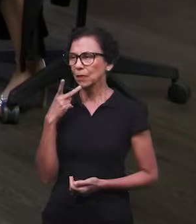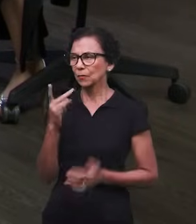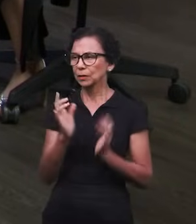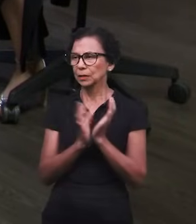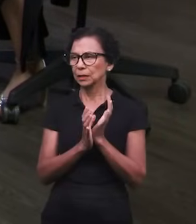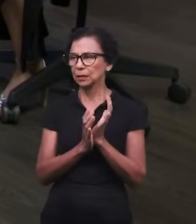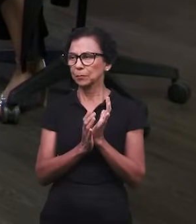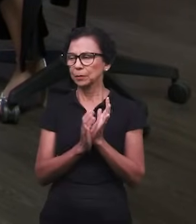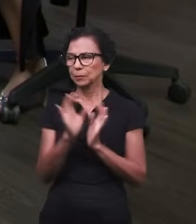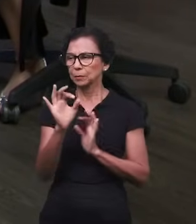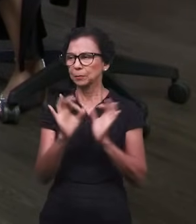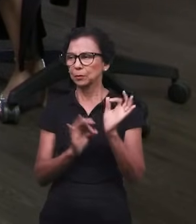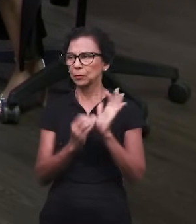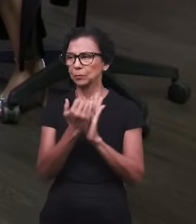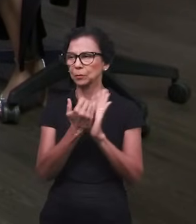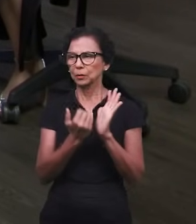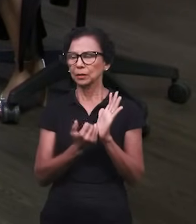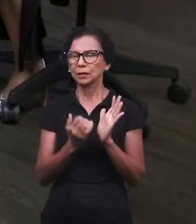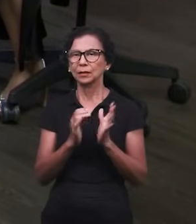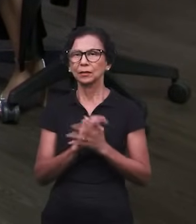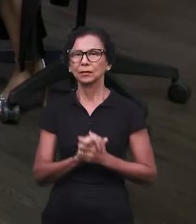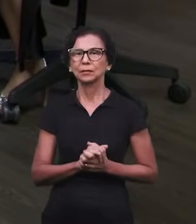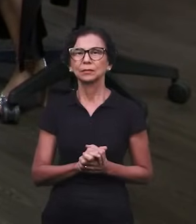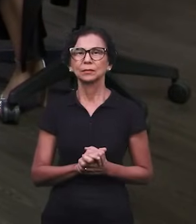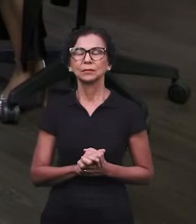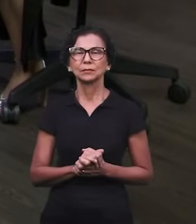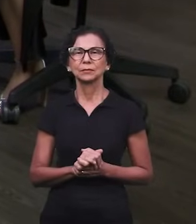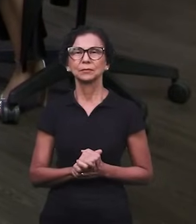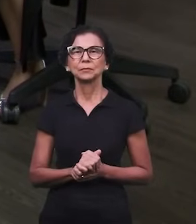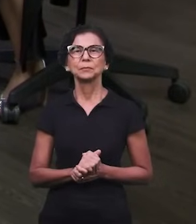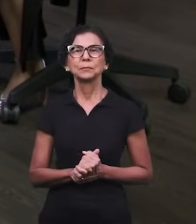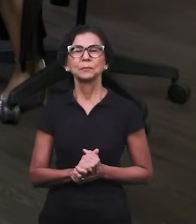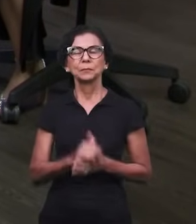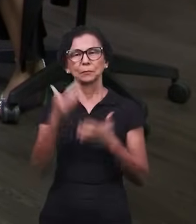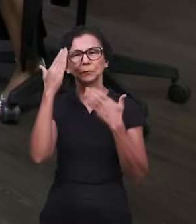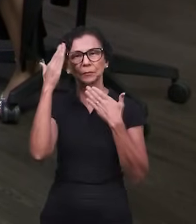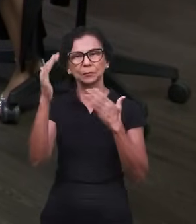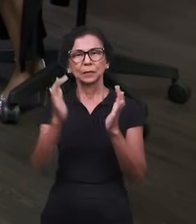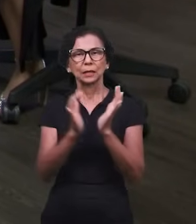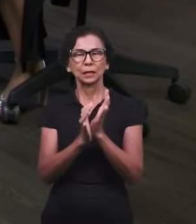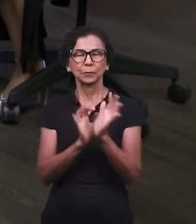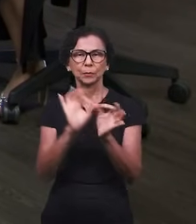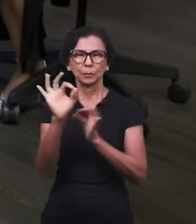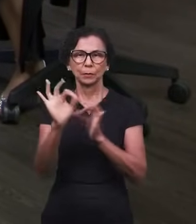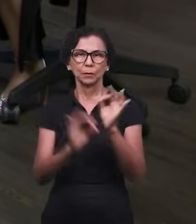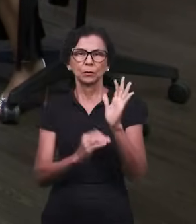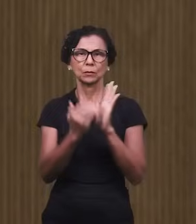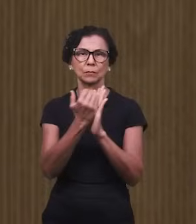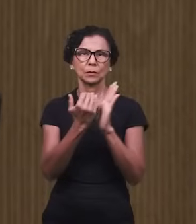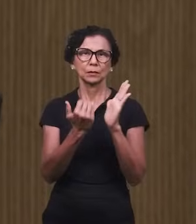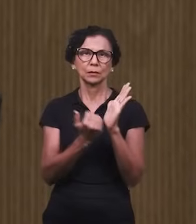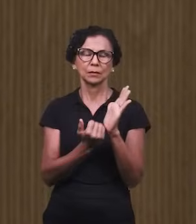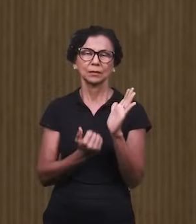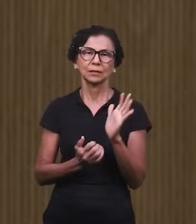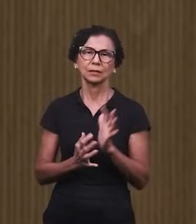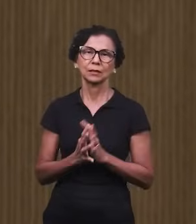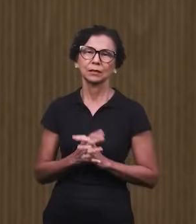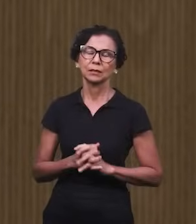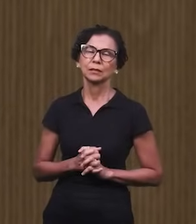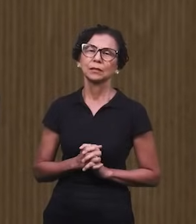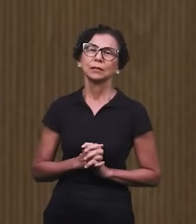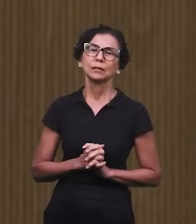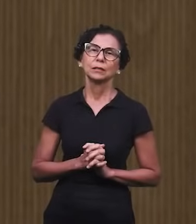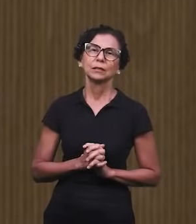produção. Isso mesmo. É um carinho enorme, né, pela equipe de produção e também pela Karina, pelo Thalisson,